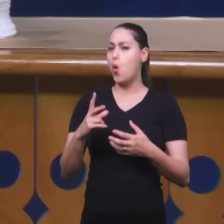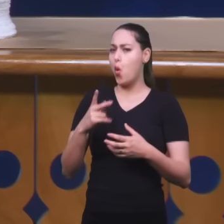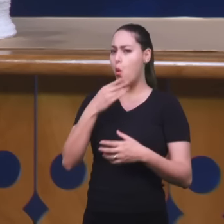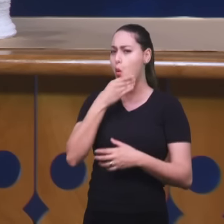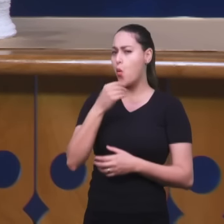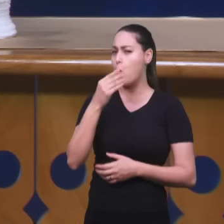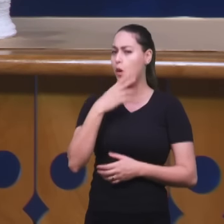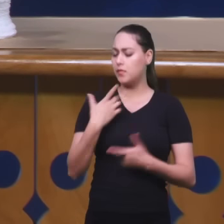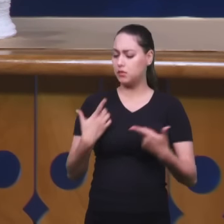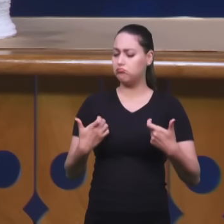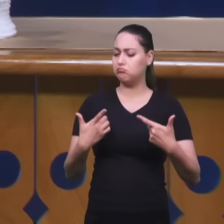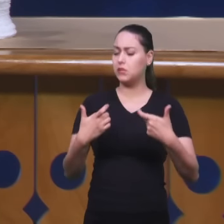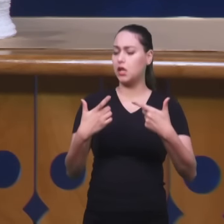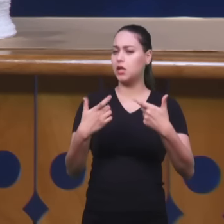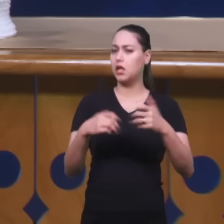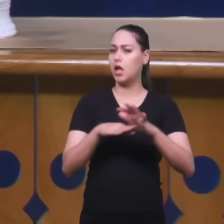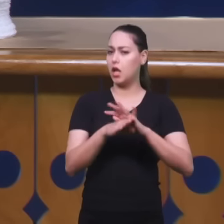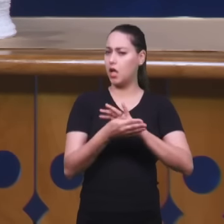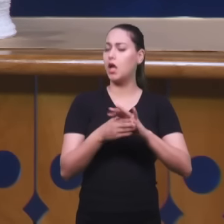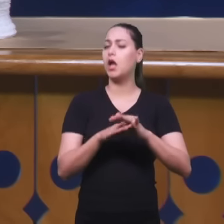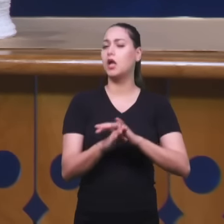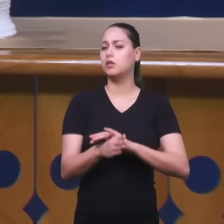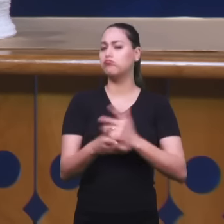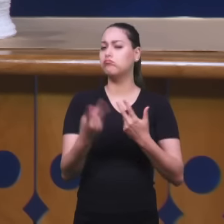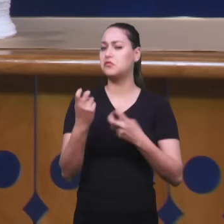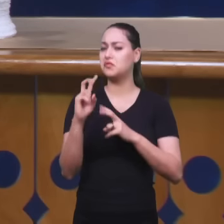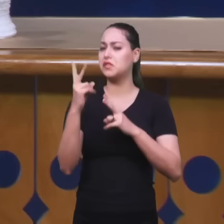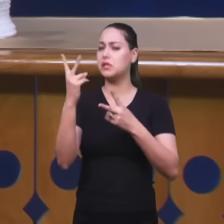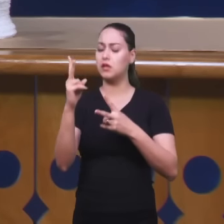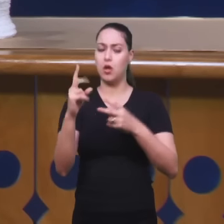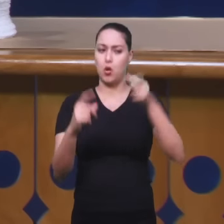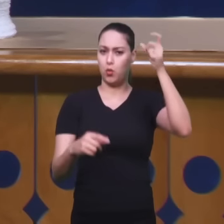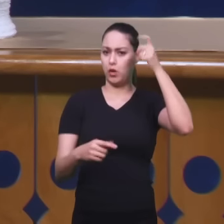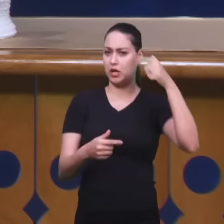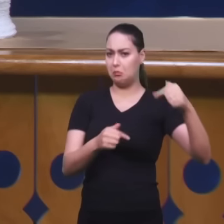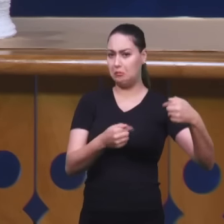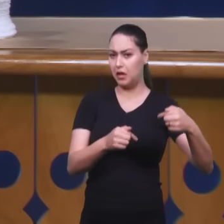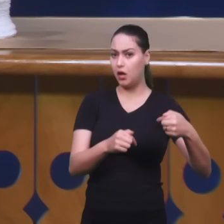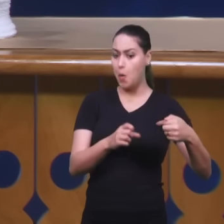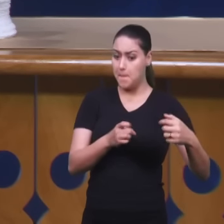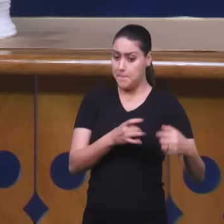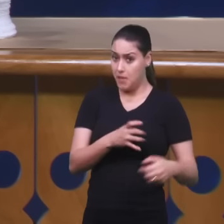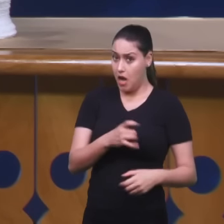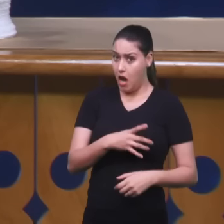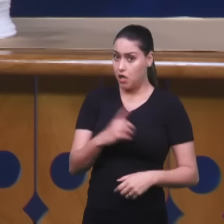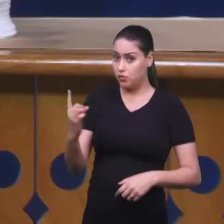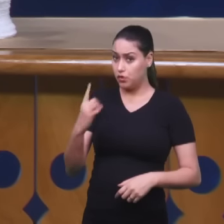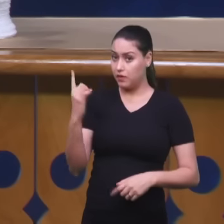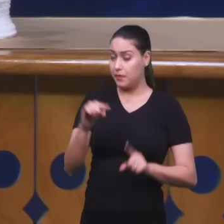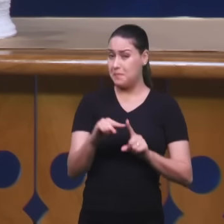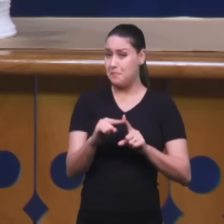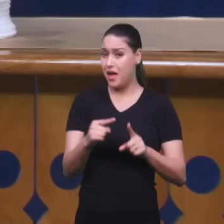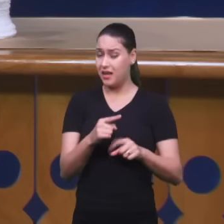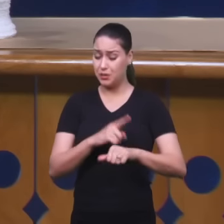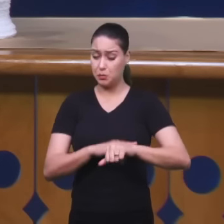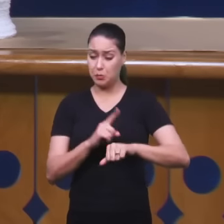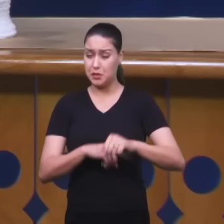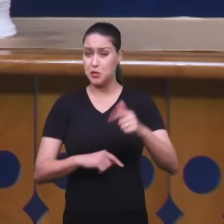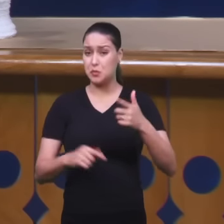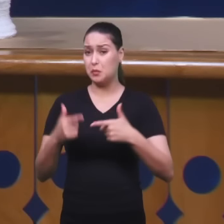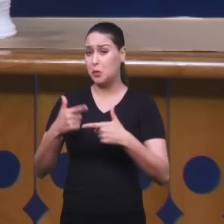vencedor Um homem Até mesmo Temido Pelos adversários Mas diante Daqueles problemas Ele